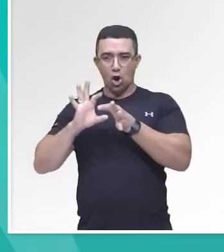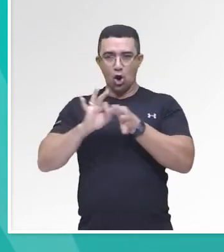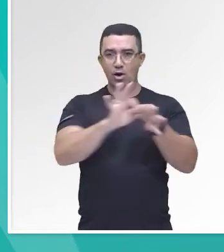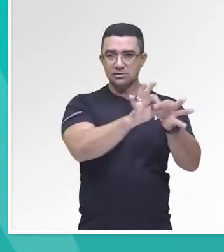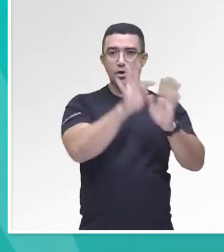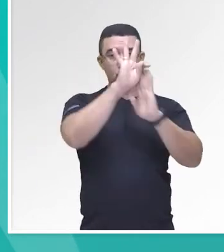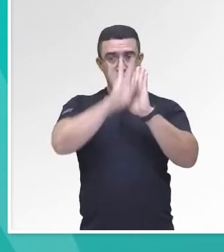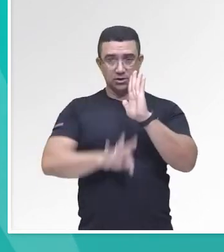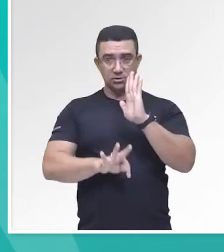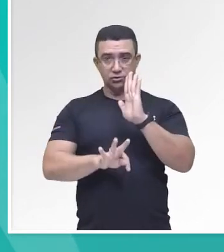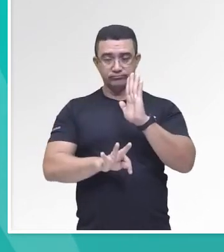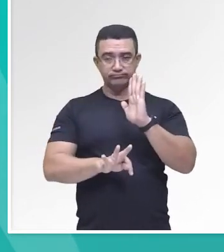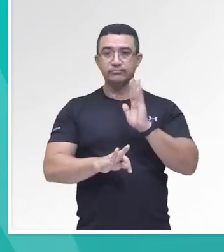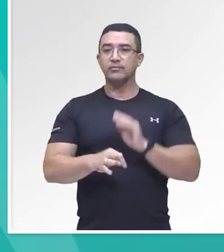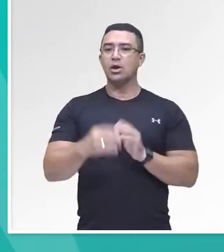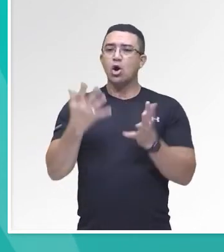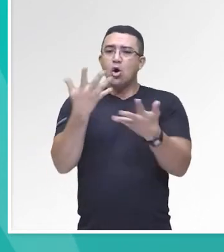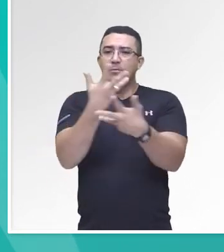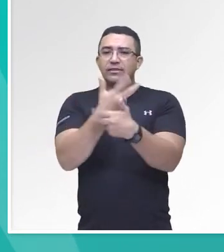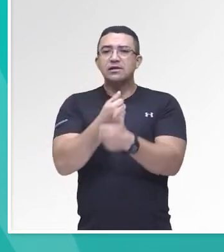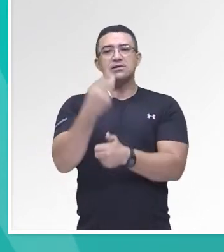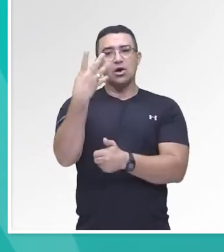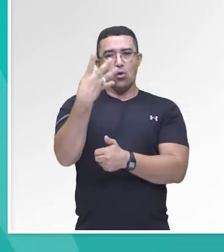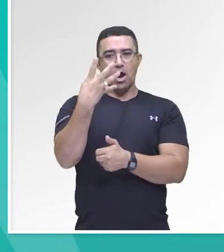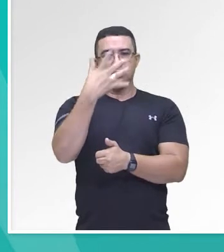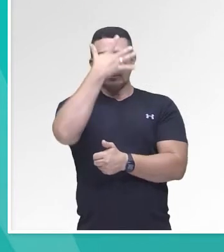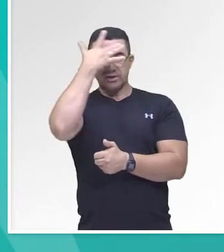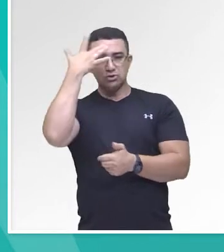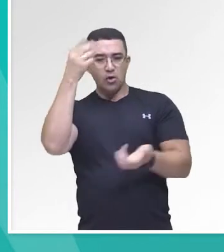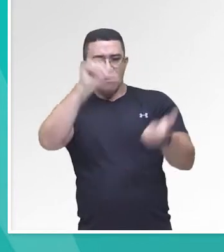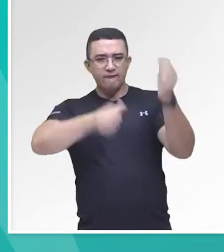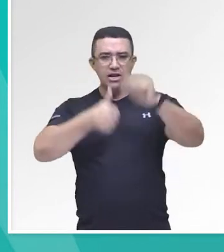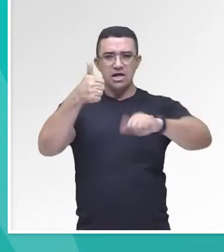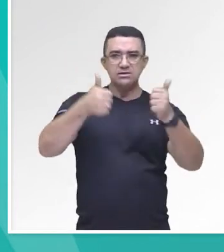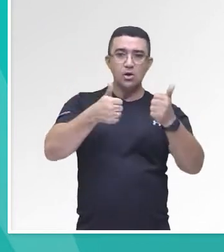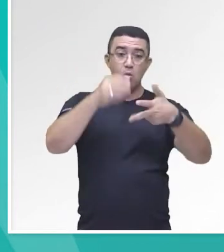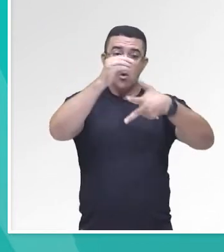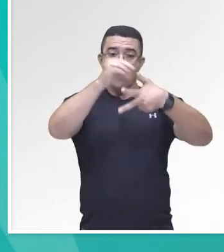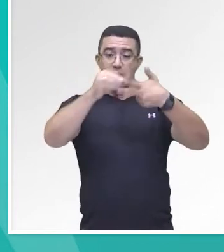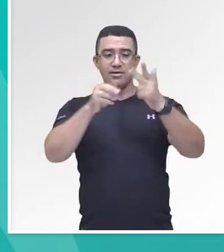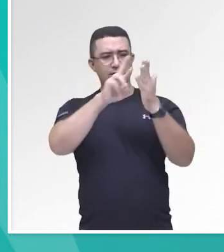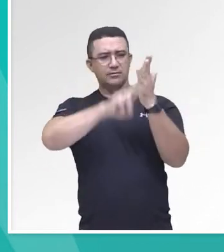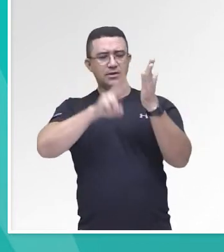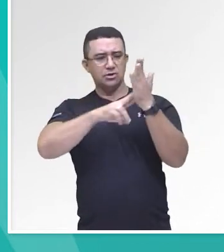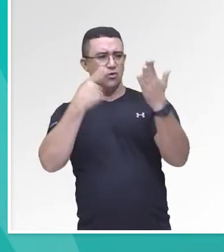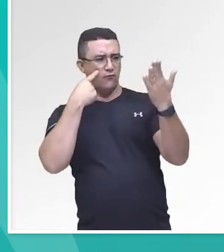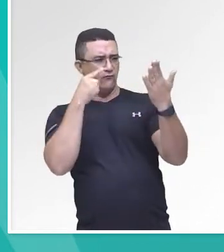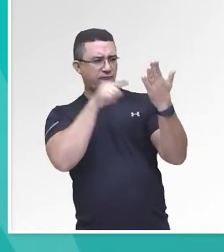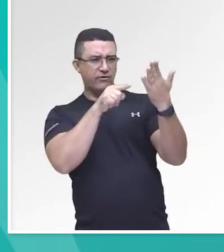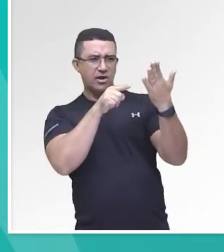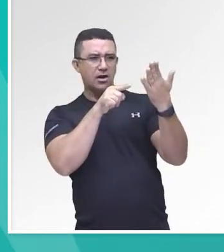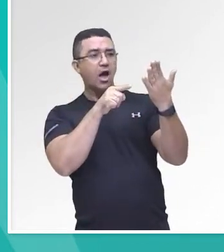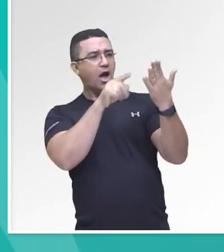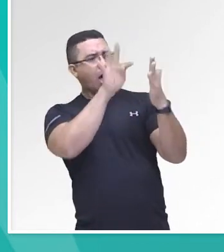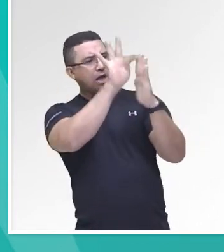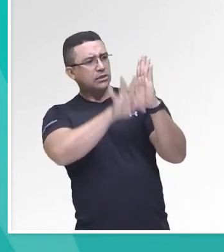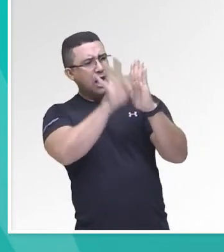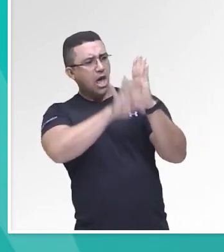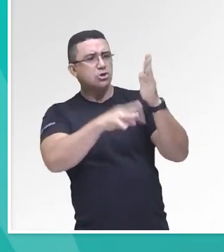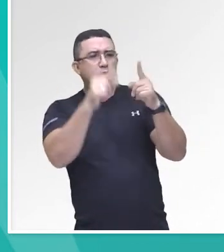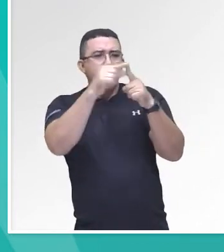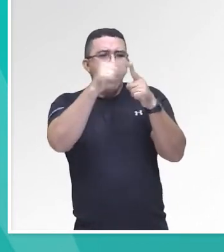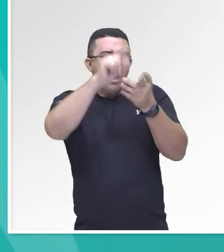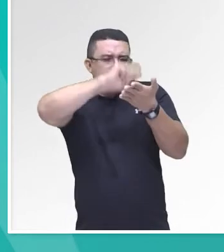competência 4 está de olho. Então, teu avaliador, quando lê o teu texto, ele fica procurando lá o encadeamento,